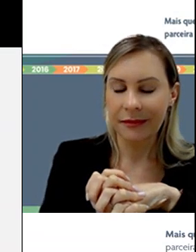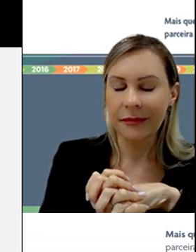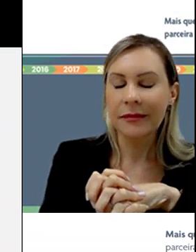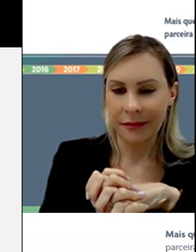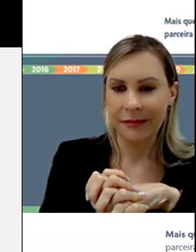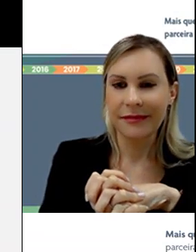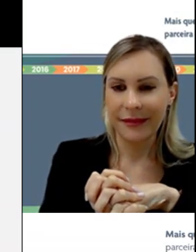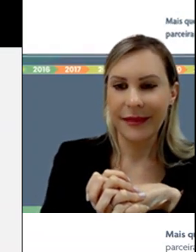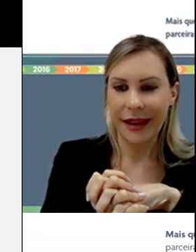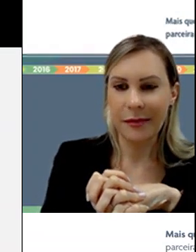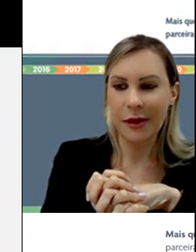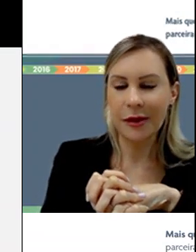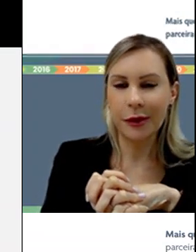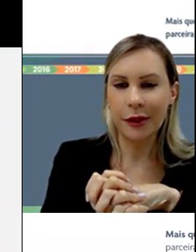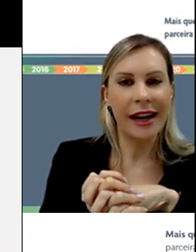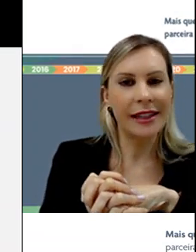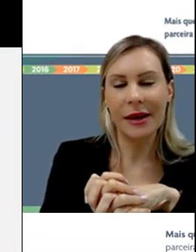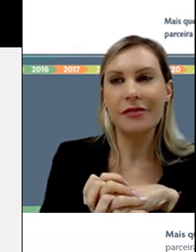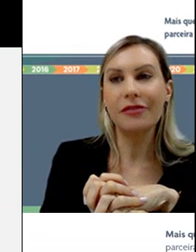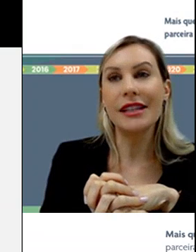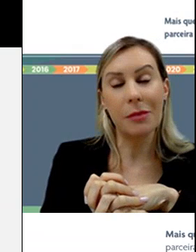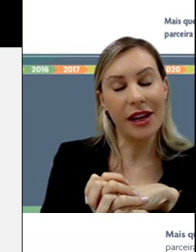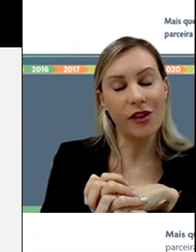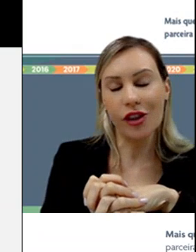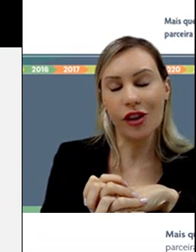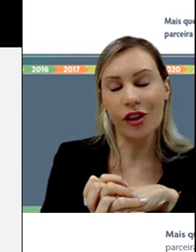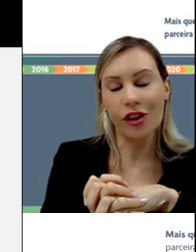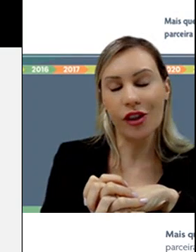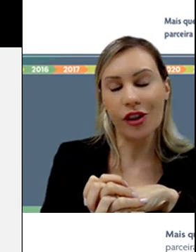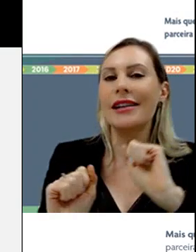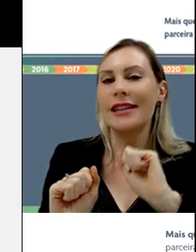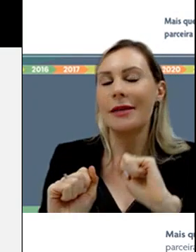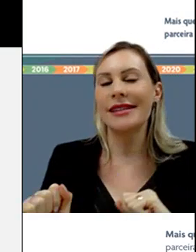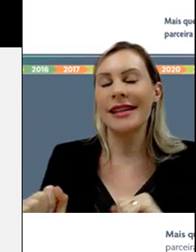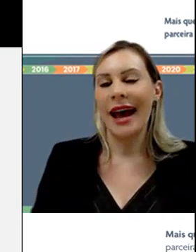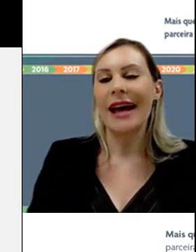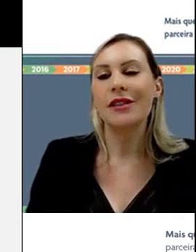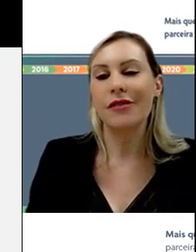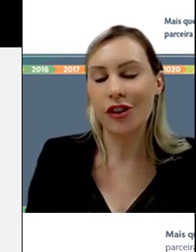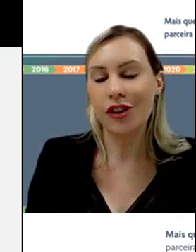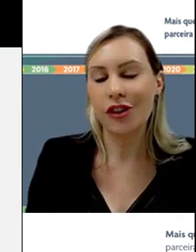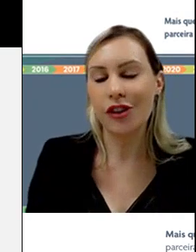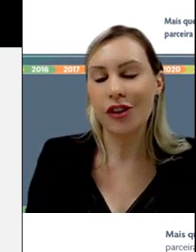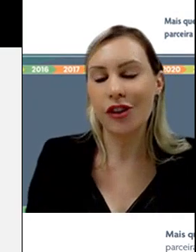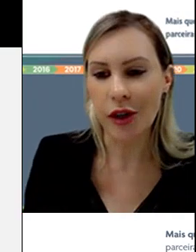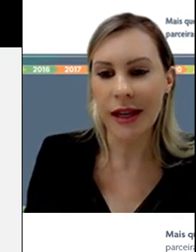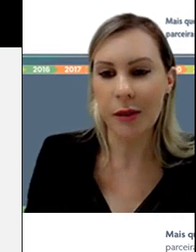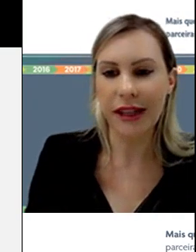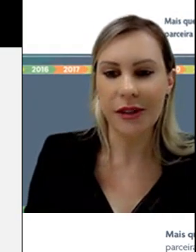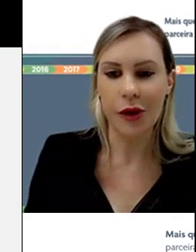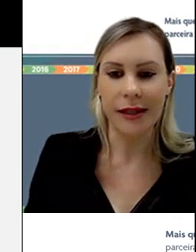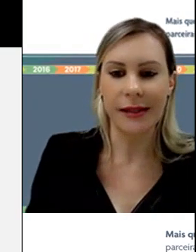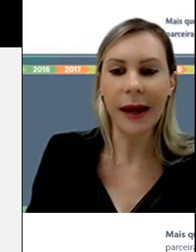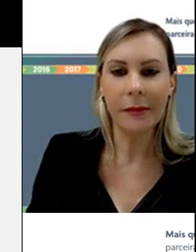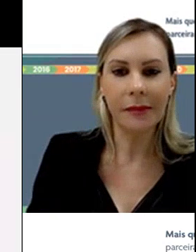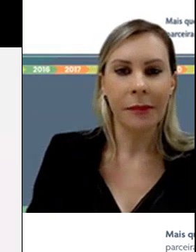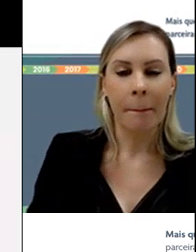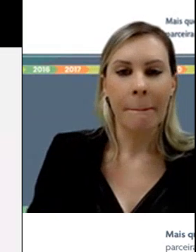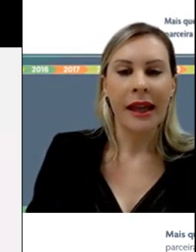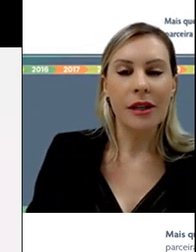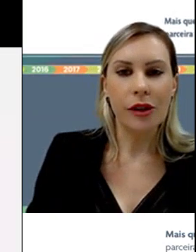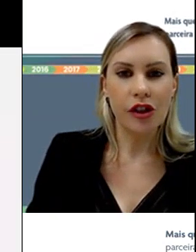Certo, tá ótimo, muito obrigado. Tá bom, por nada, mas infelizmente a gente não descarta mais as 20% menores remunerações,